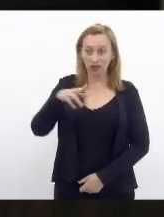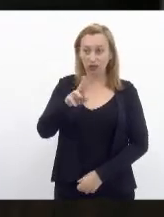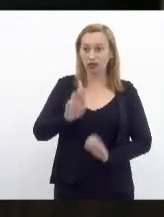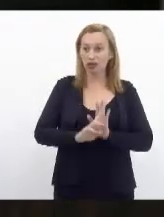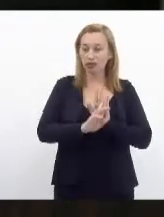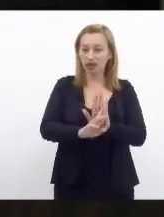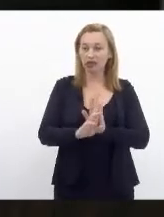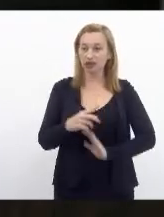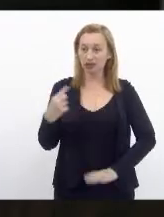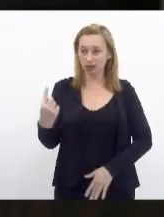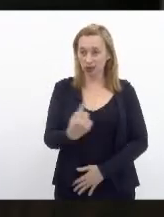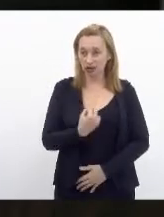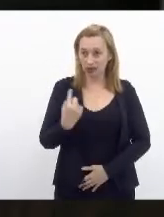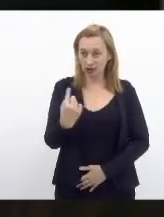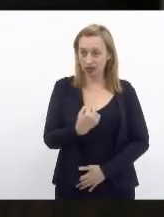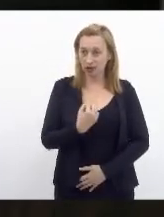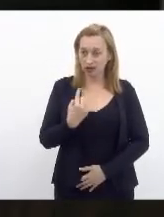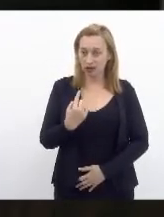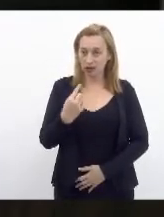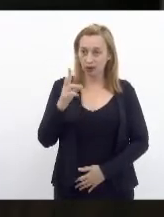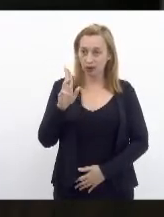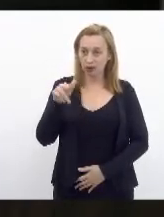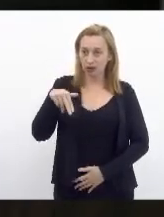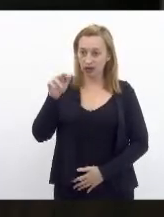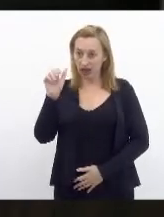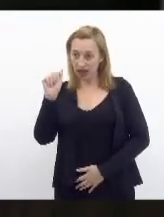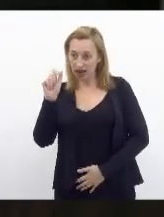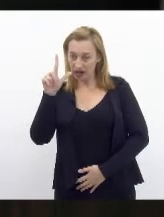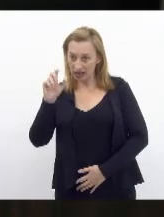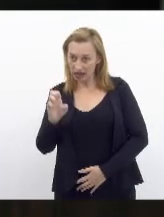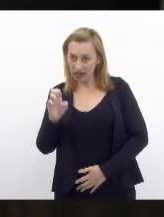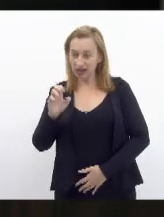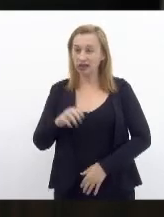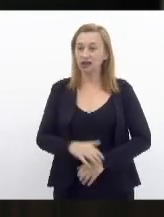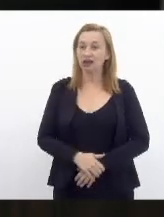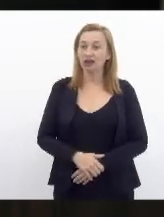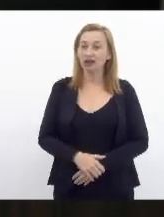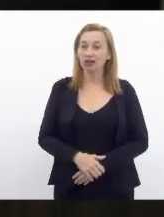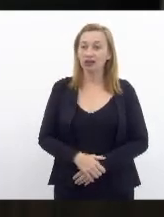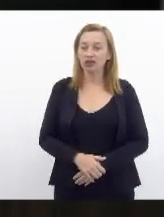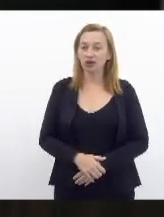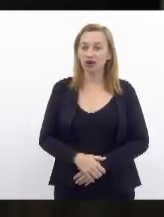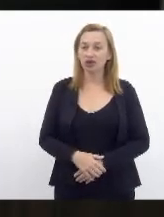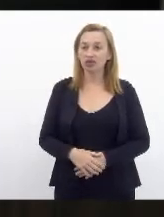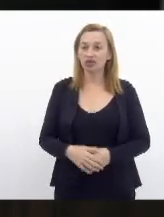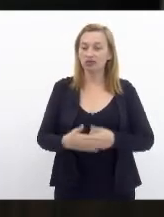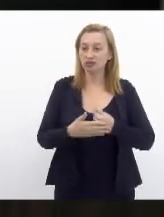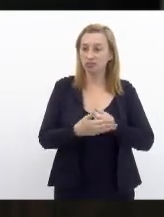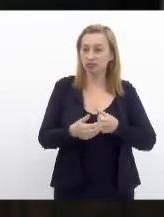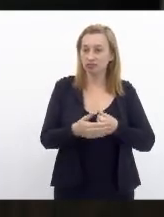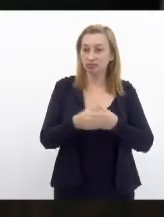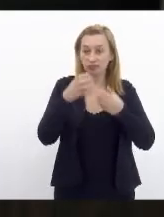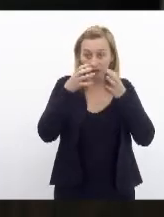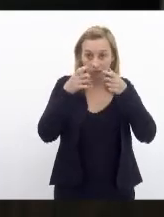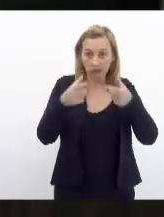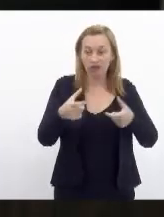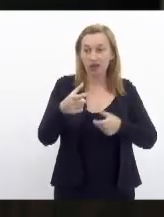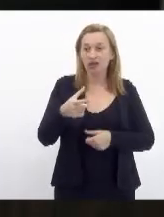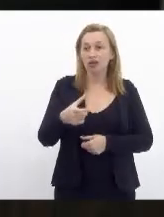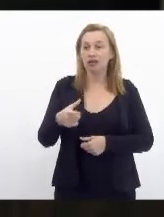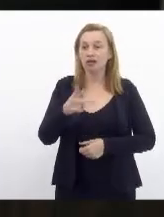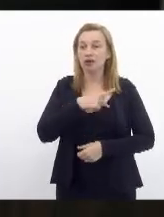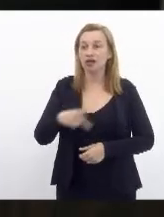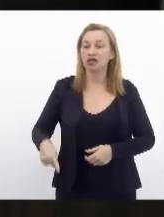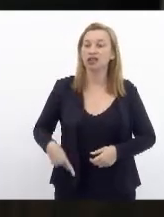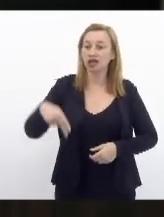representa na UNALE, dizer o carinho da atenção da presidenta Ivana.